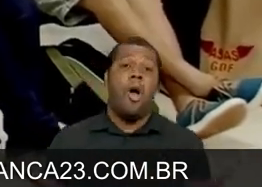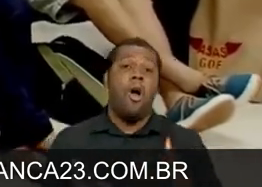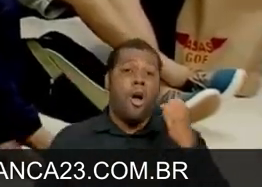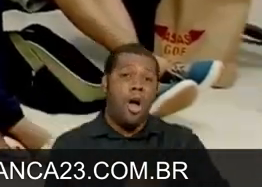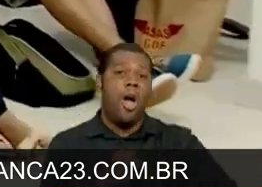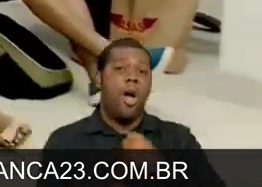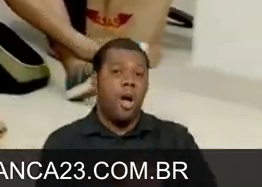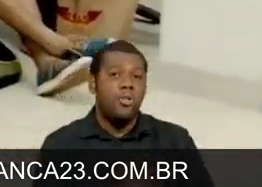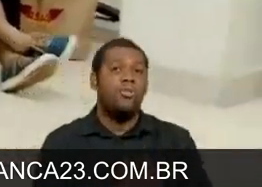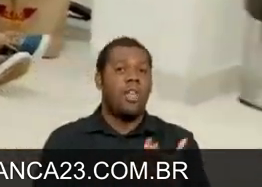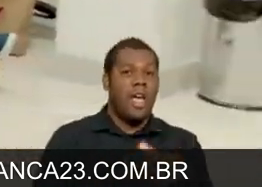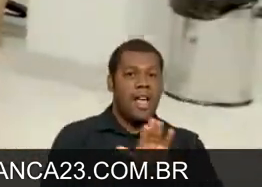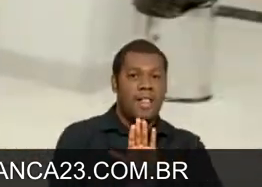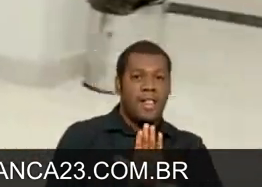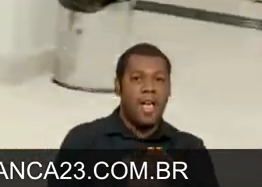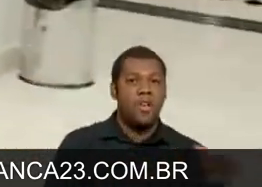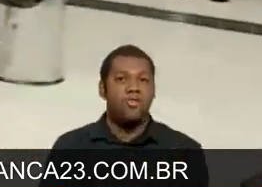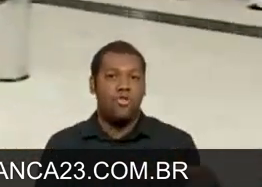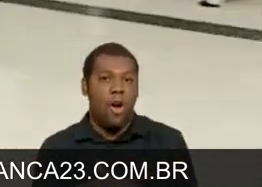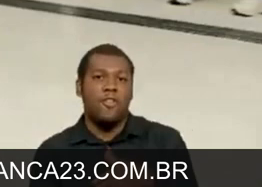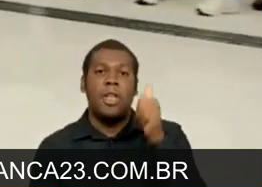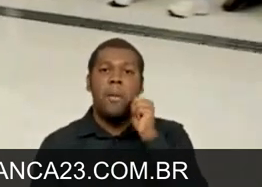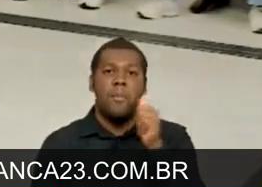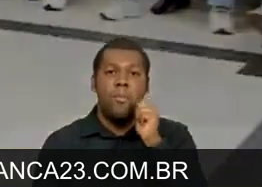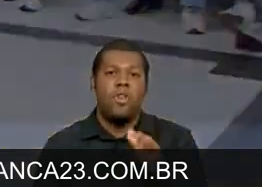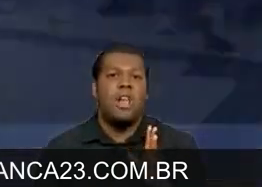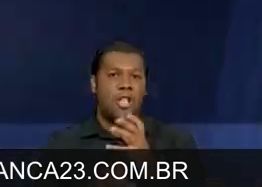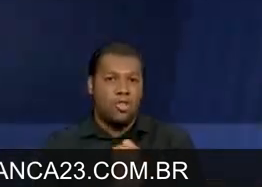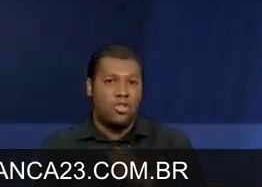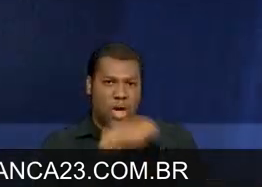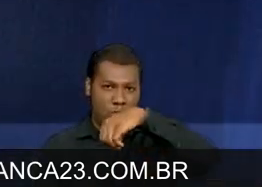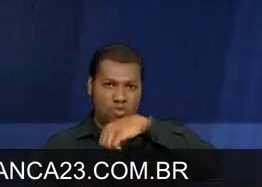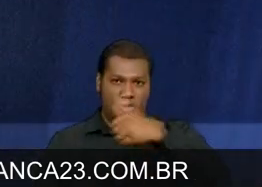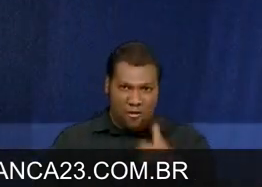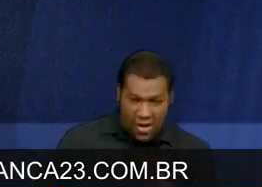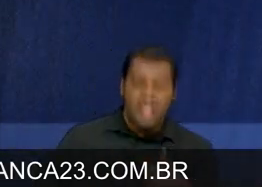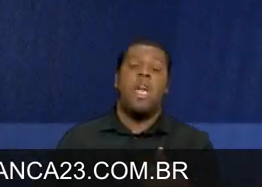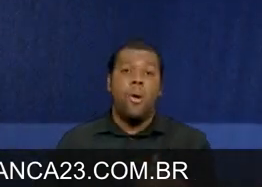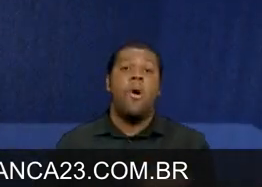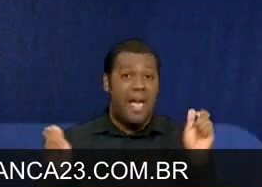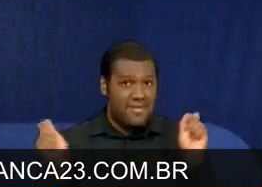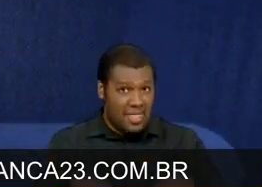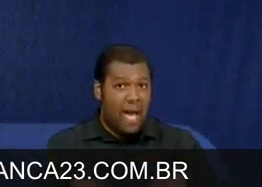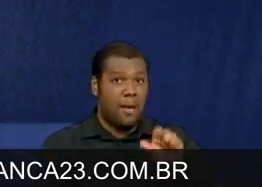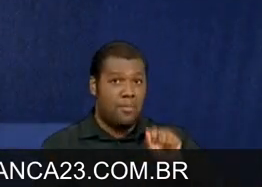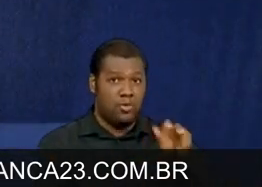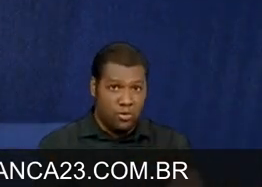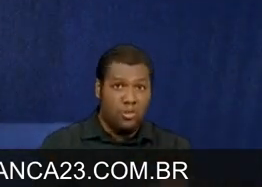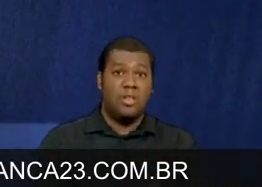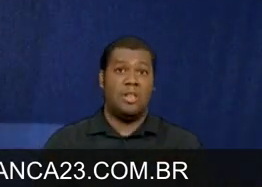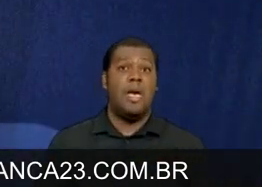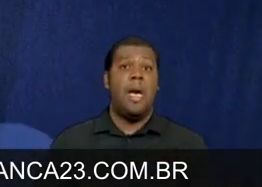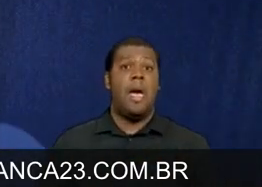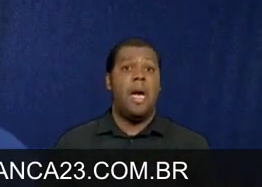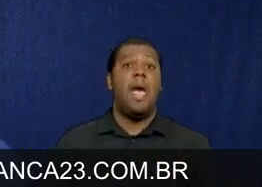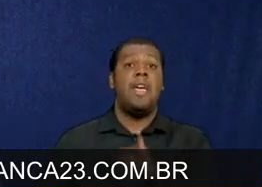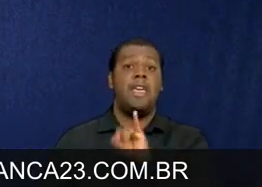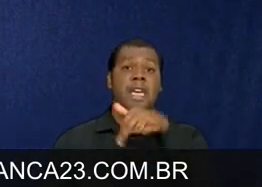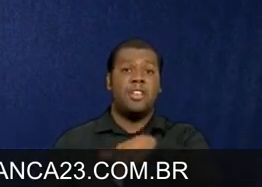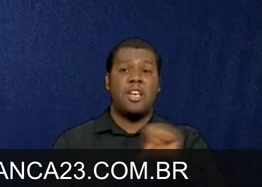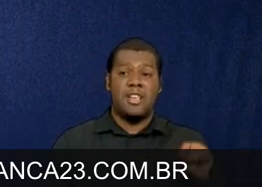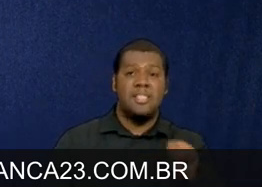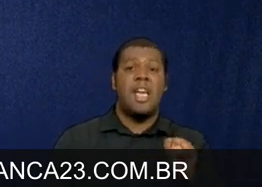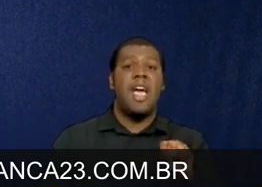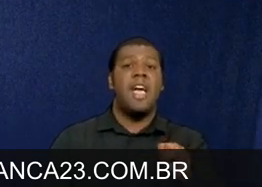mulheres solicitarem a aposentadoria por essa modalidade. Com a reforma da Previdência aprovada em 2019, foi criada uma regra